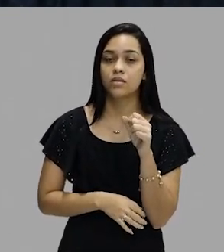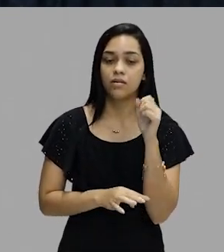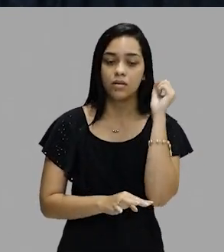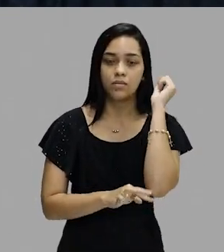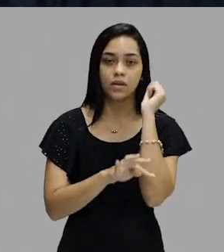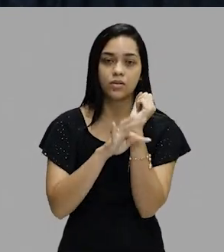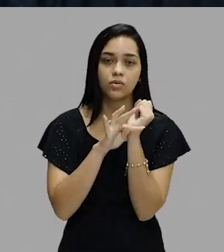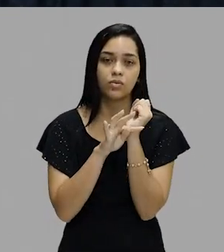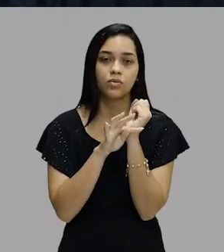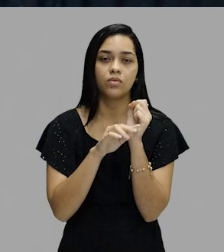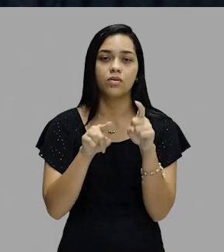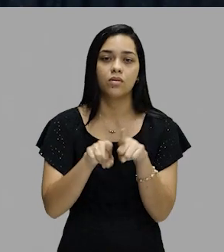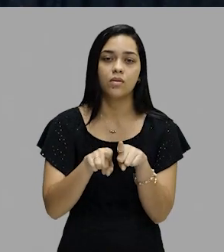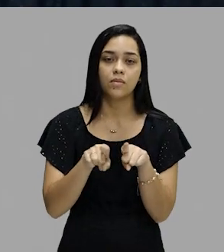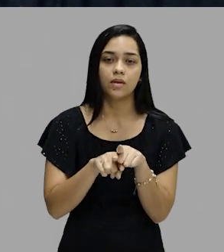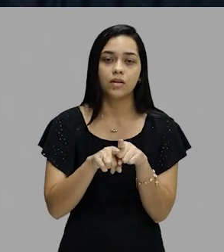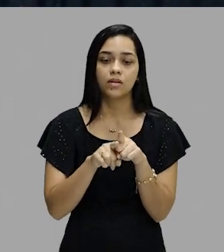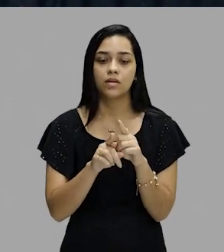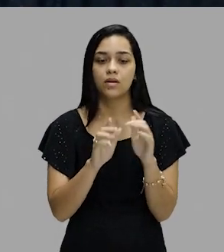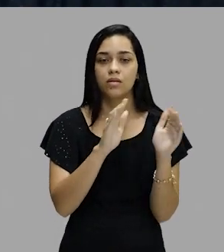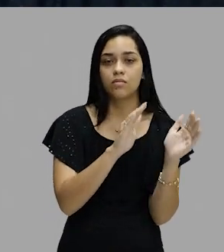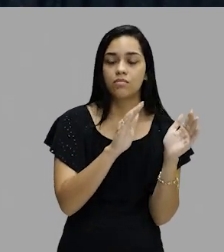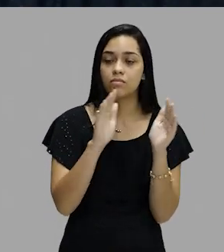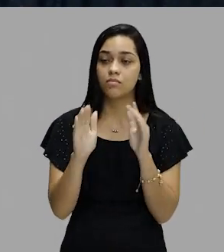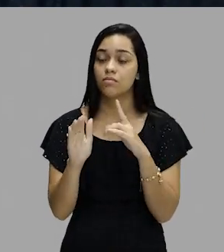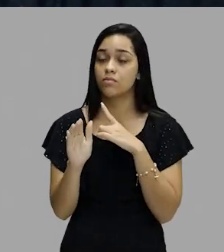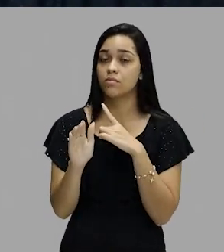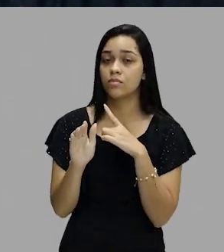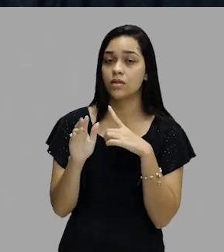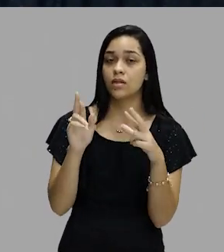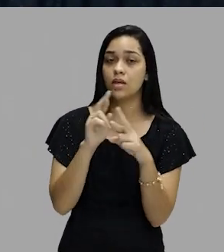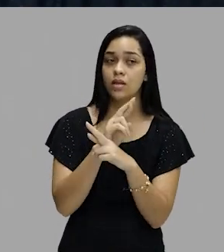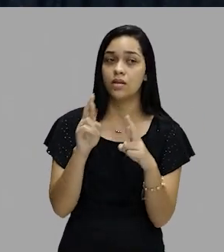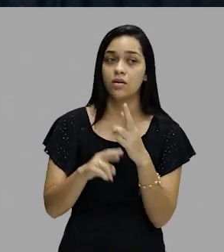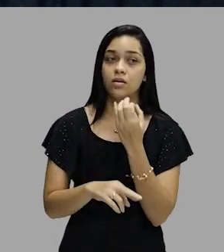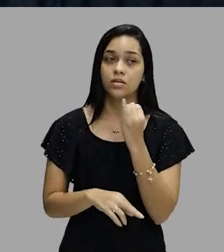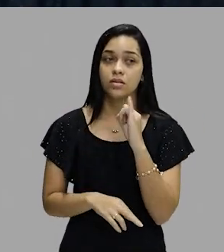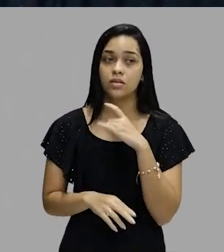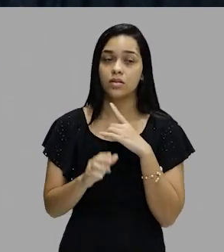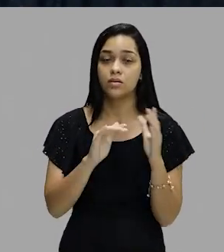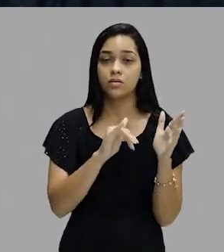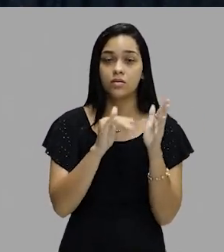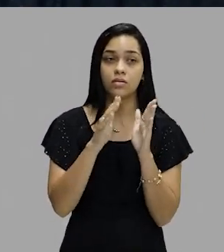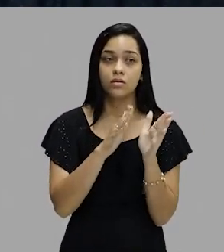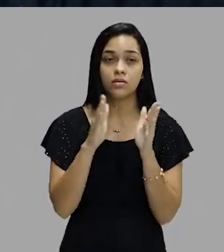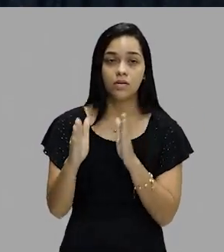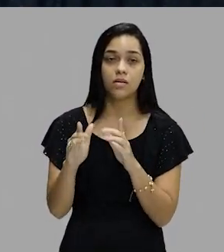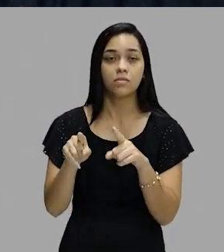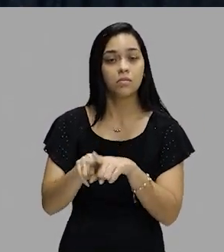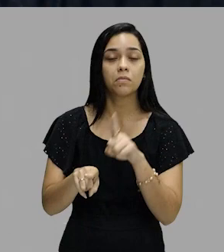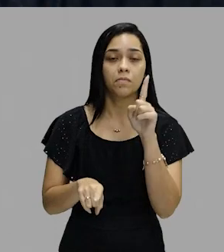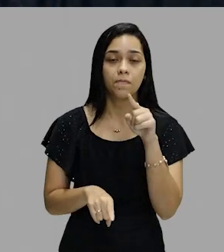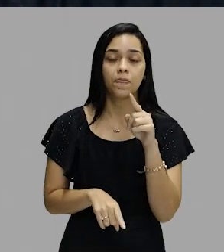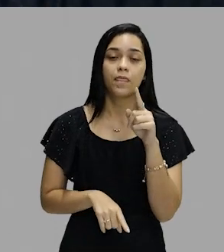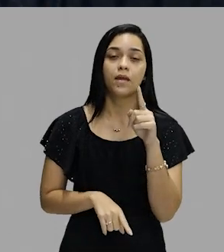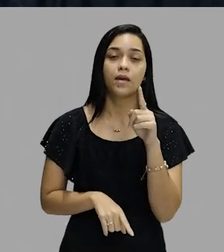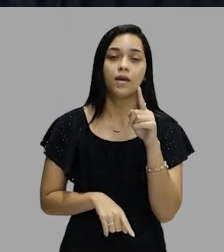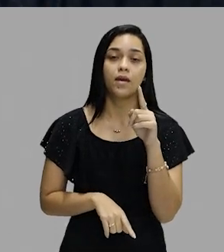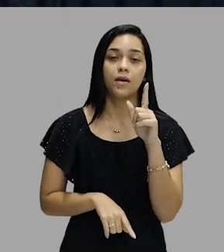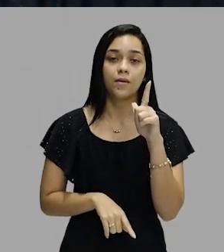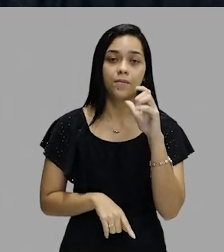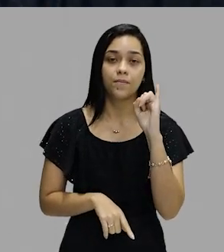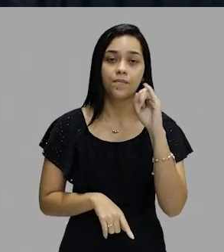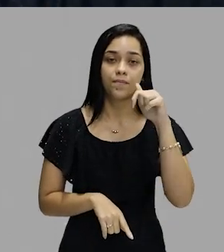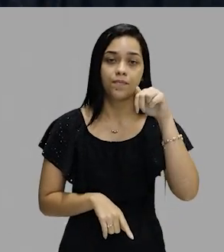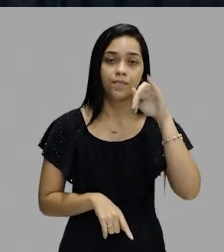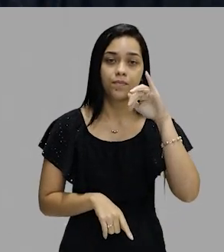temperatura, certo? Se a temperatura está entre o intervalo do ponto de fusão e ebulição, se estiver entre o intervalo entre o ponto de fusão e ebulição, é estado líquido, que